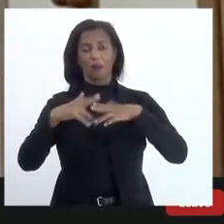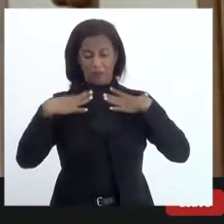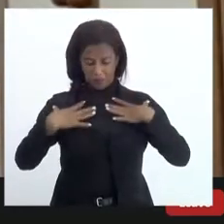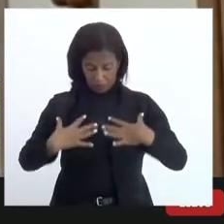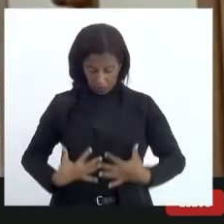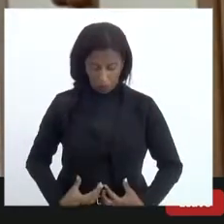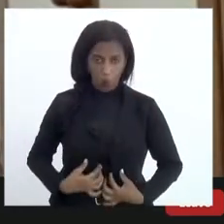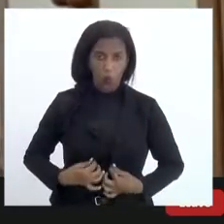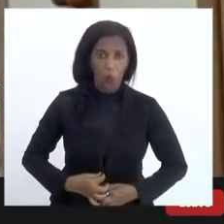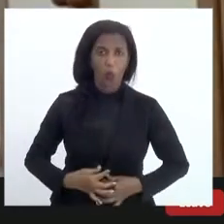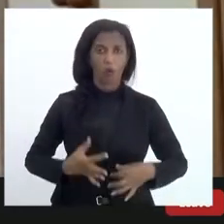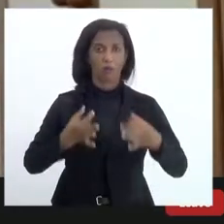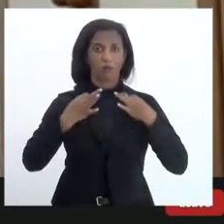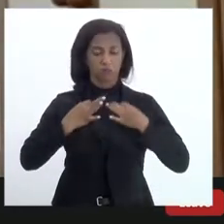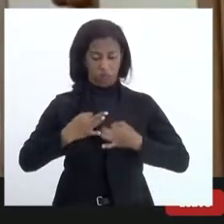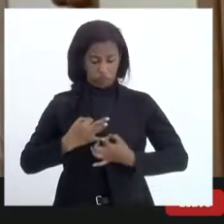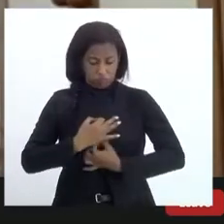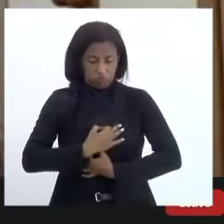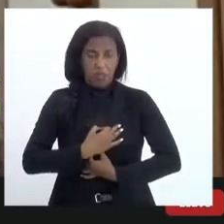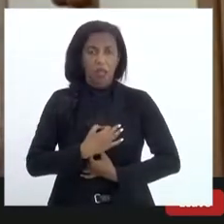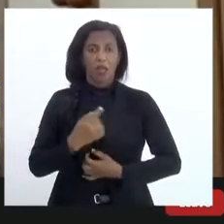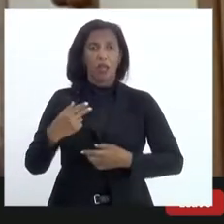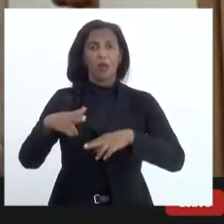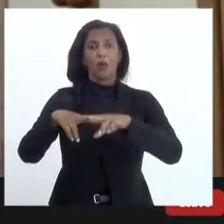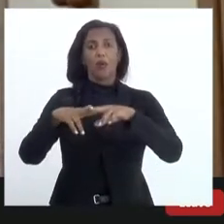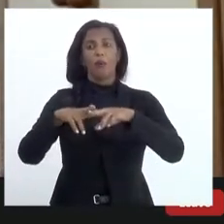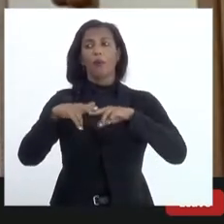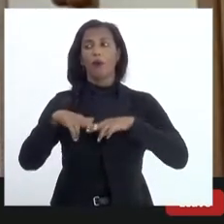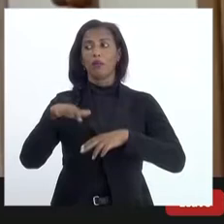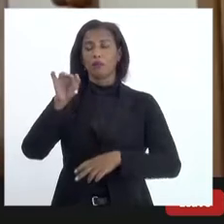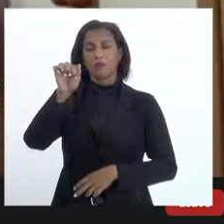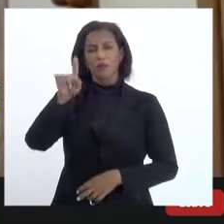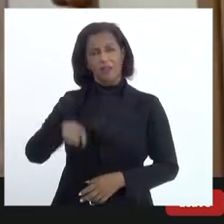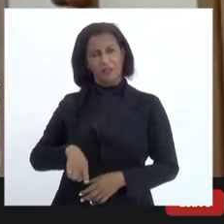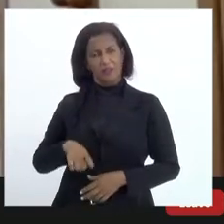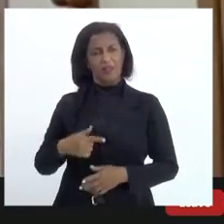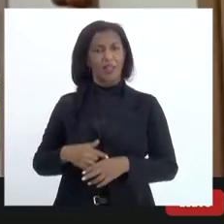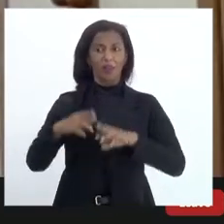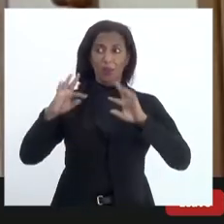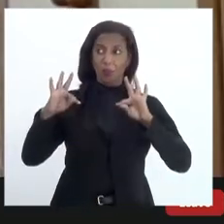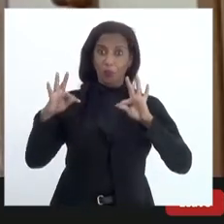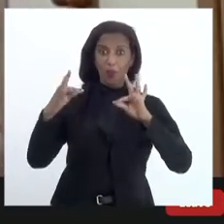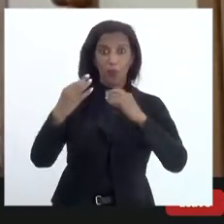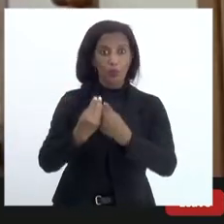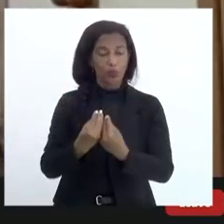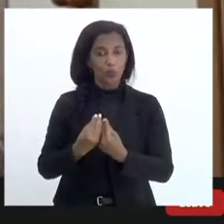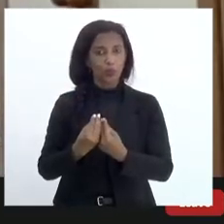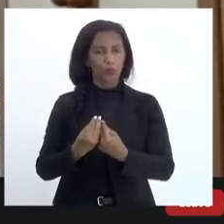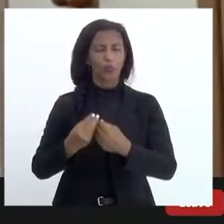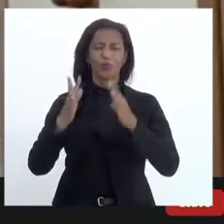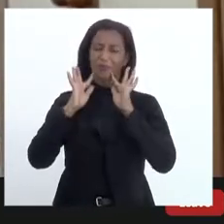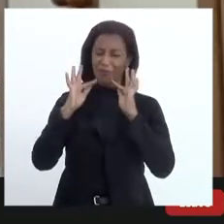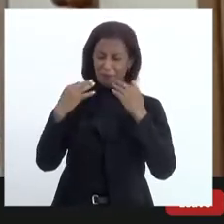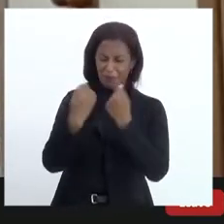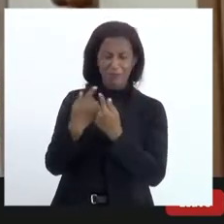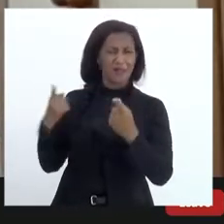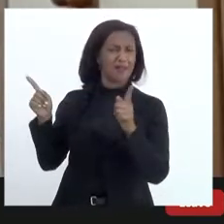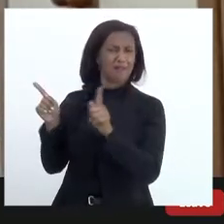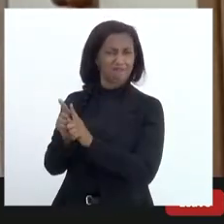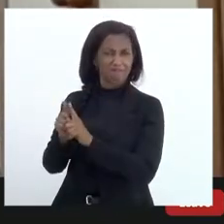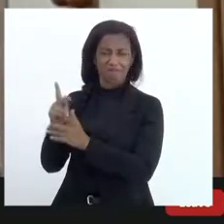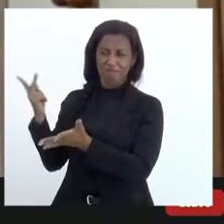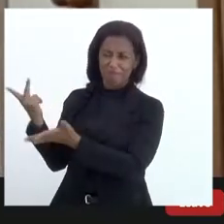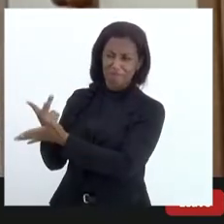relação à professando a sua fé, você, por tudo isso eu passo, minha família passa.